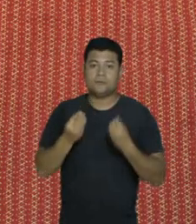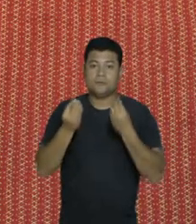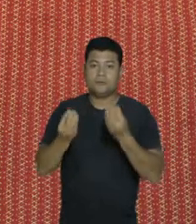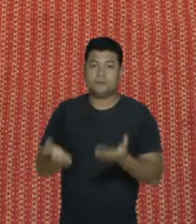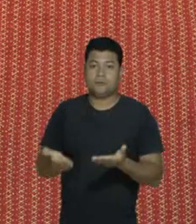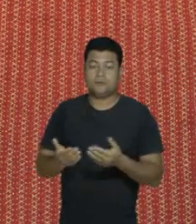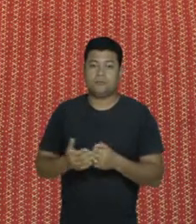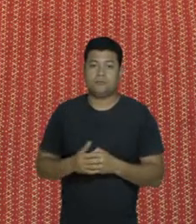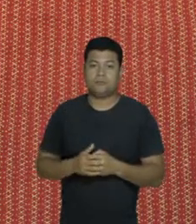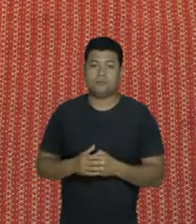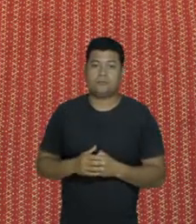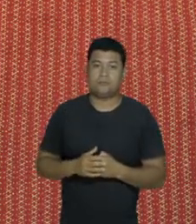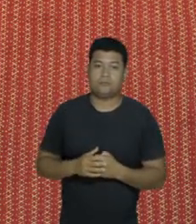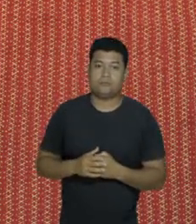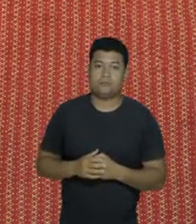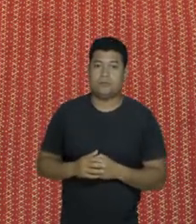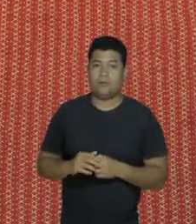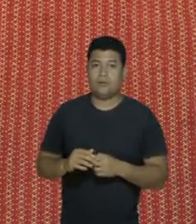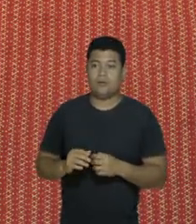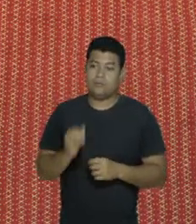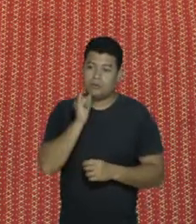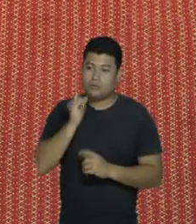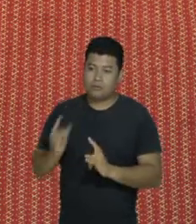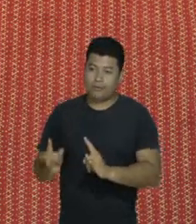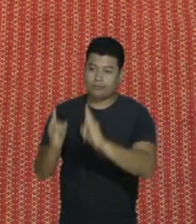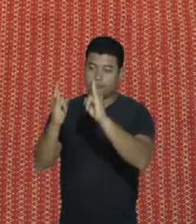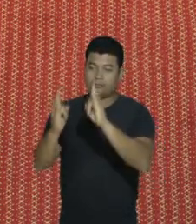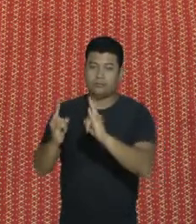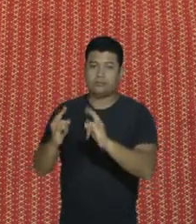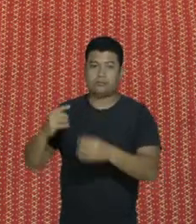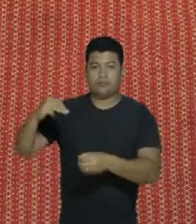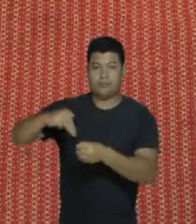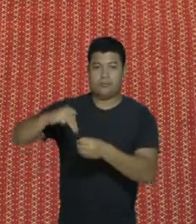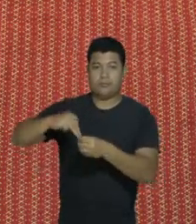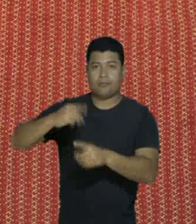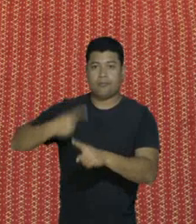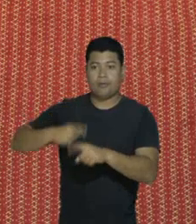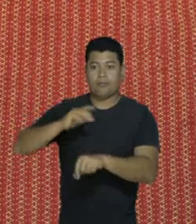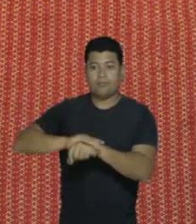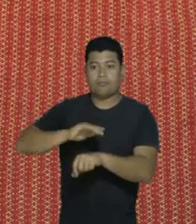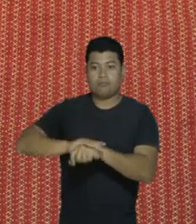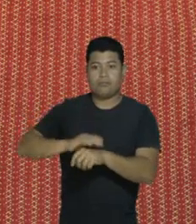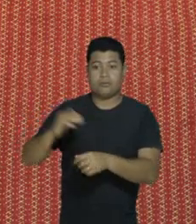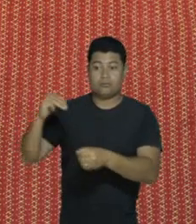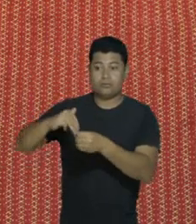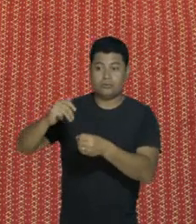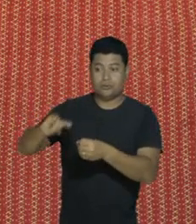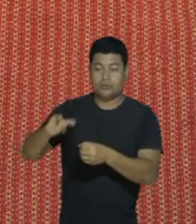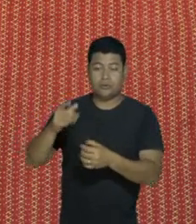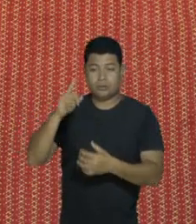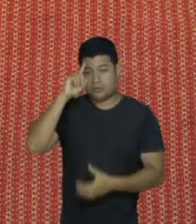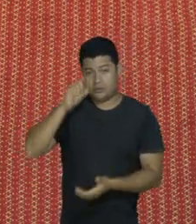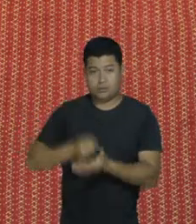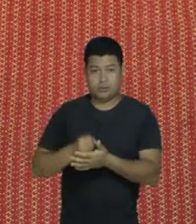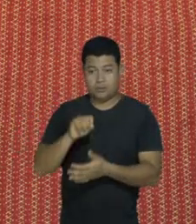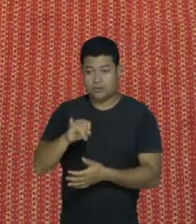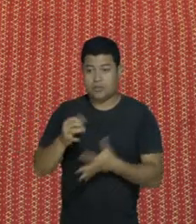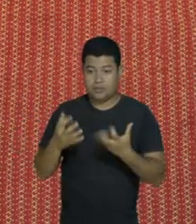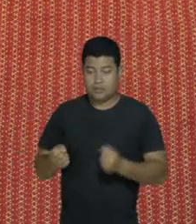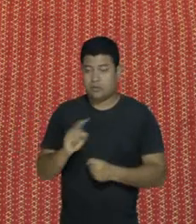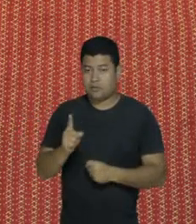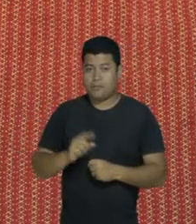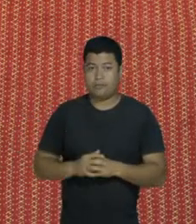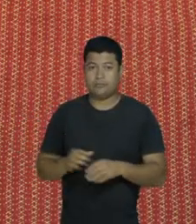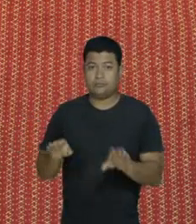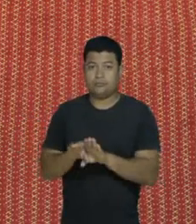concernente a imóveis municipais, o que invade a competência municipal, e sobre o dispositivo que dá prazo para a